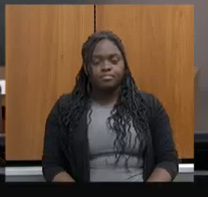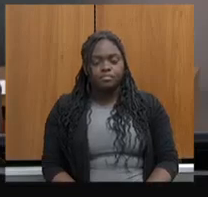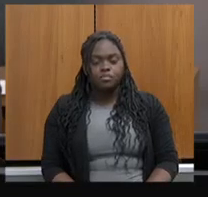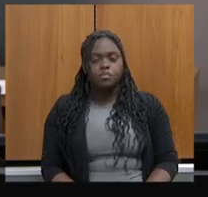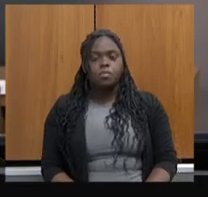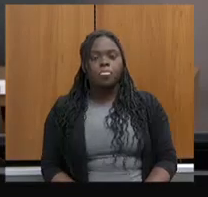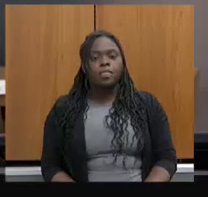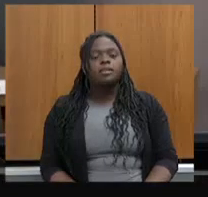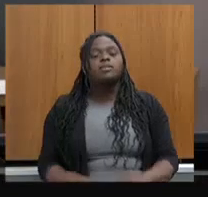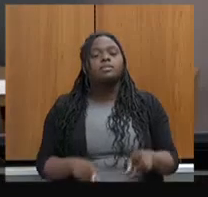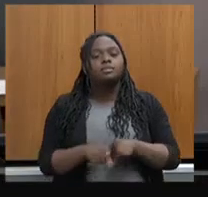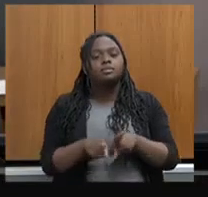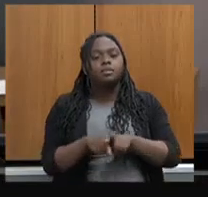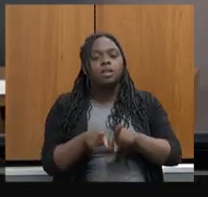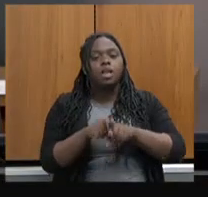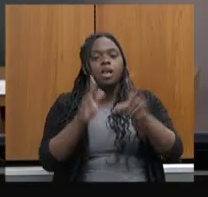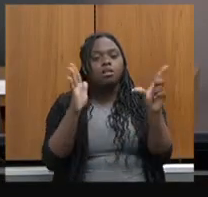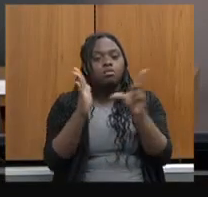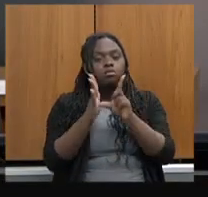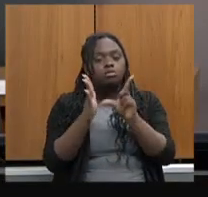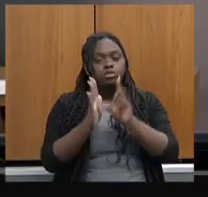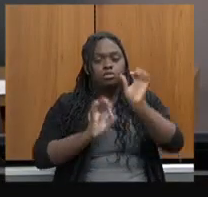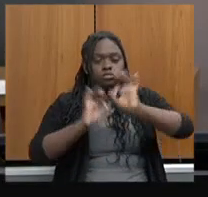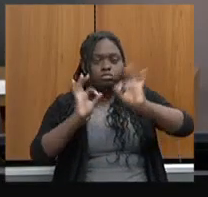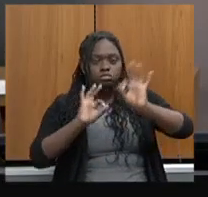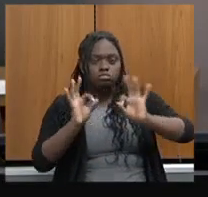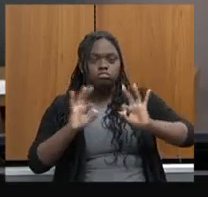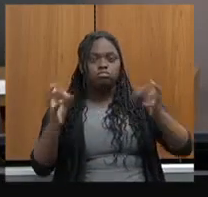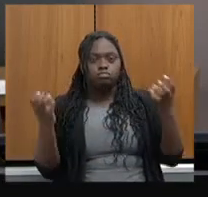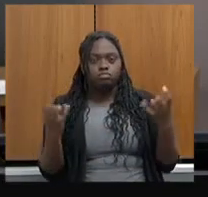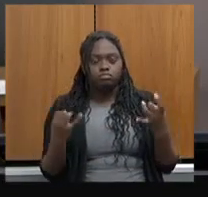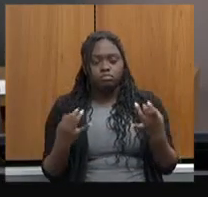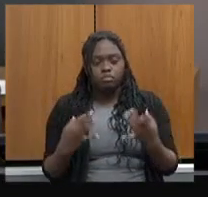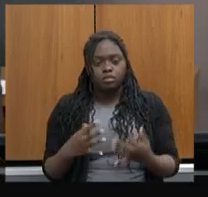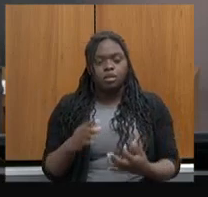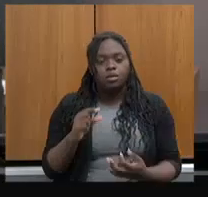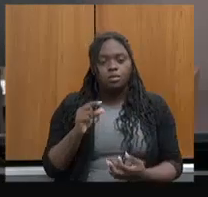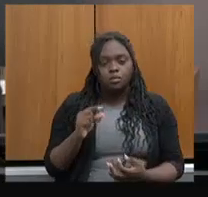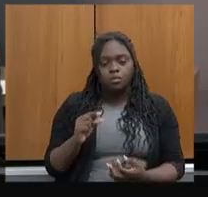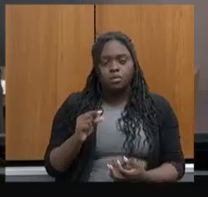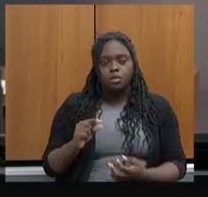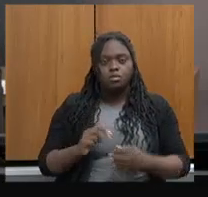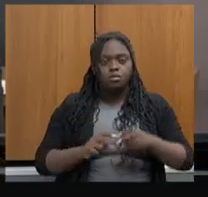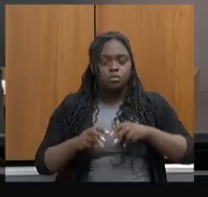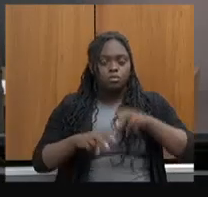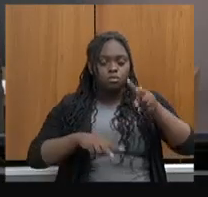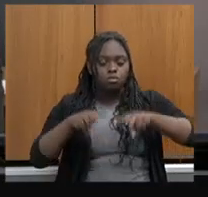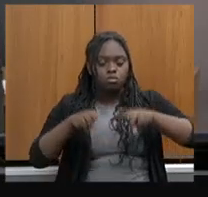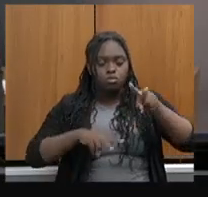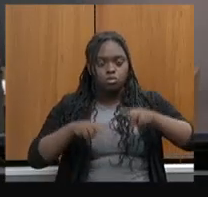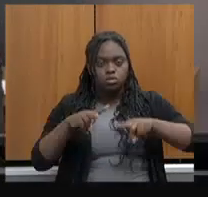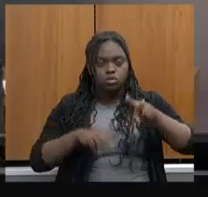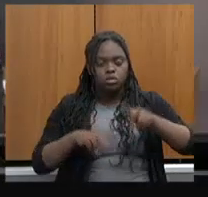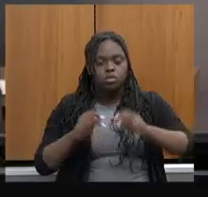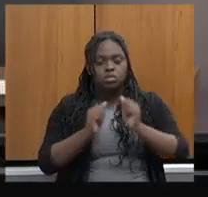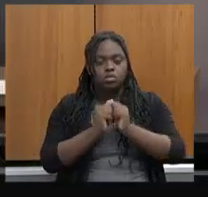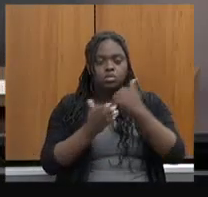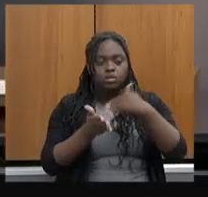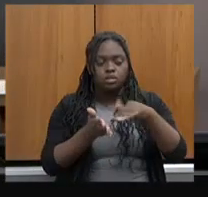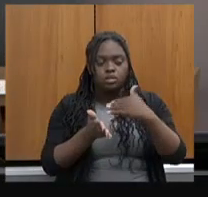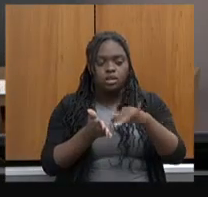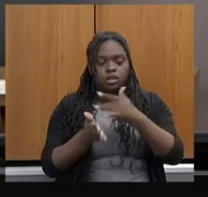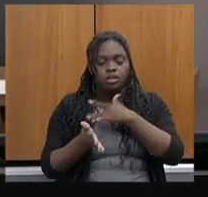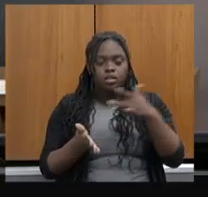em termos de orçamento e logística vamos falar um pouquinho aí de monitoramento orçamentário tdco com a Secretaria de Saúde